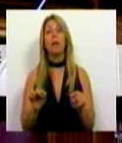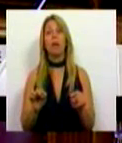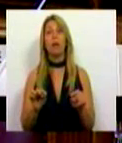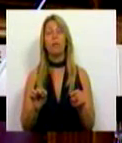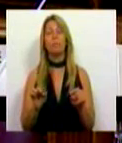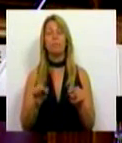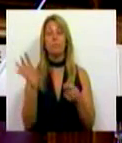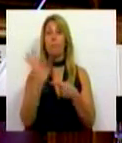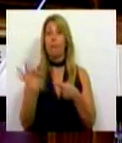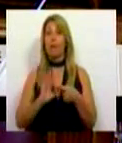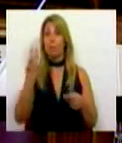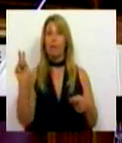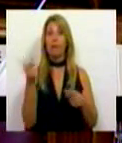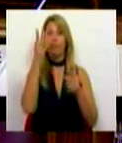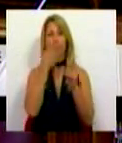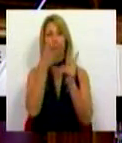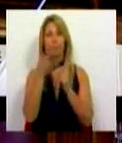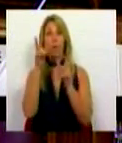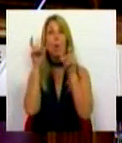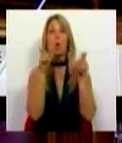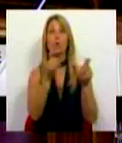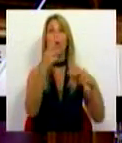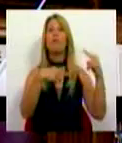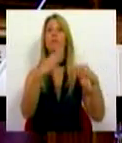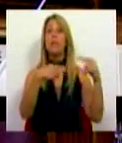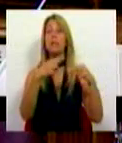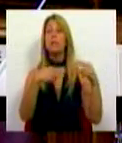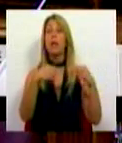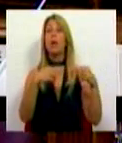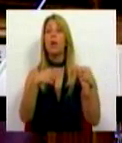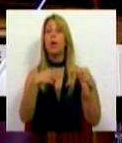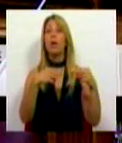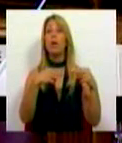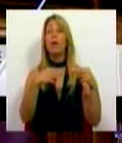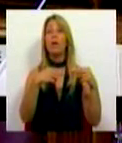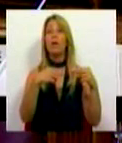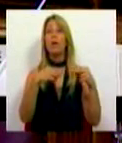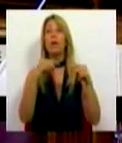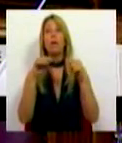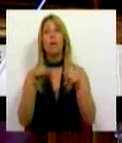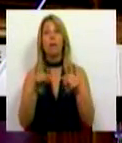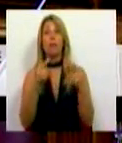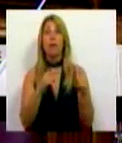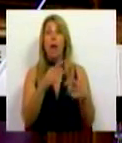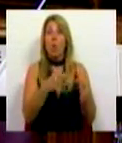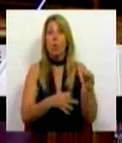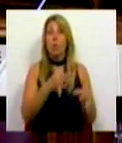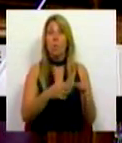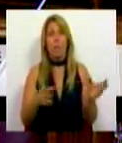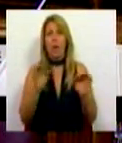em dois aspectos, a questão do controlo financeiro e do que está a cargo do Tribunal e que ninguém discute,